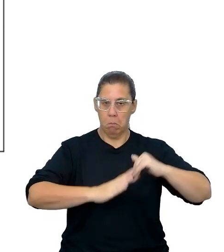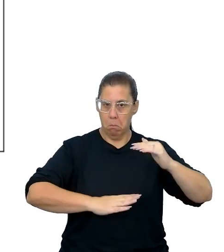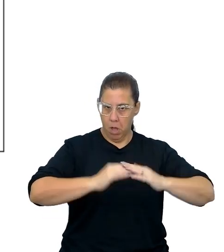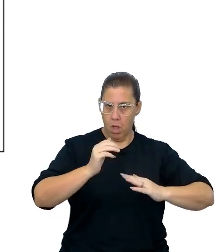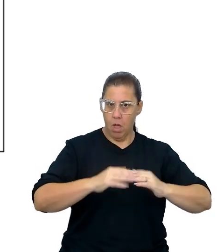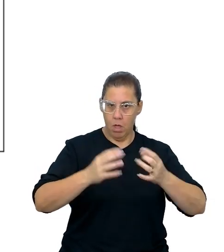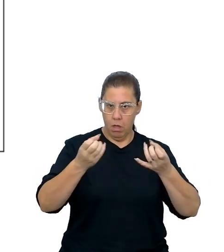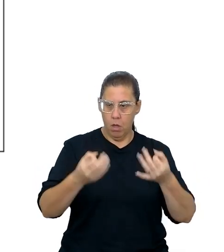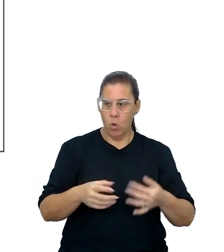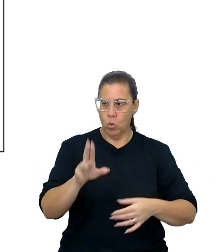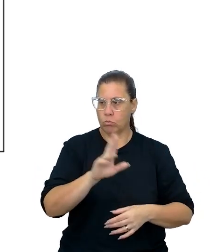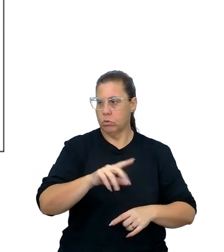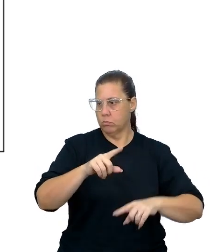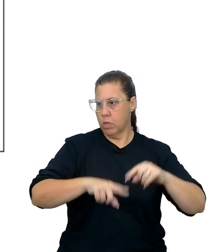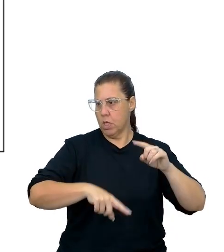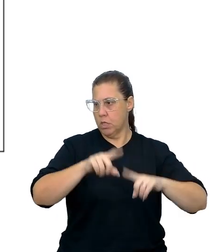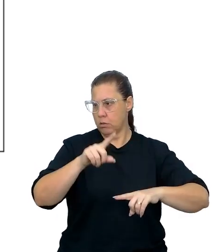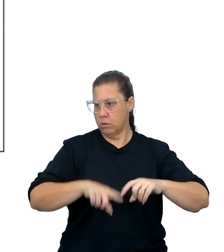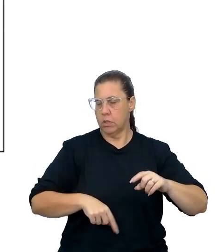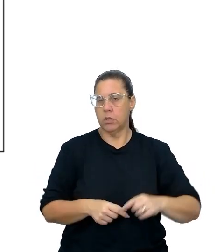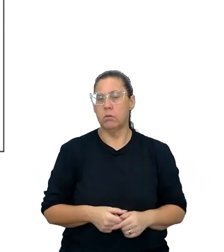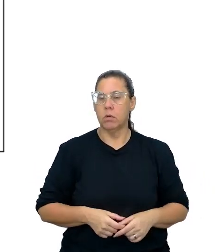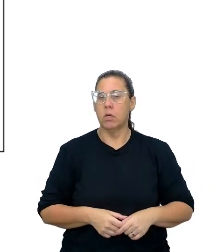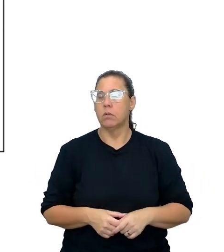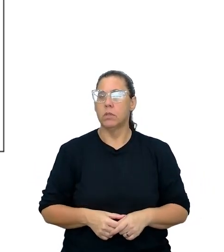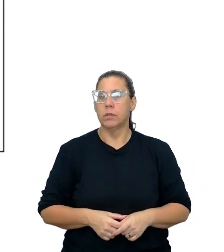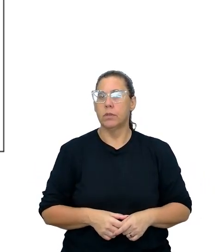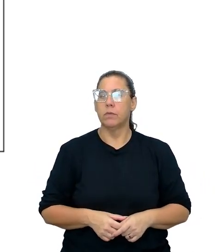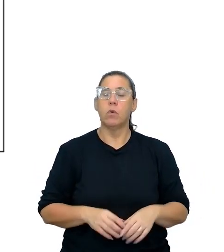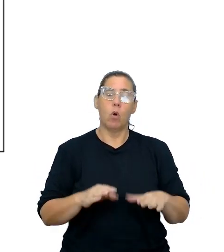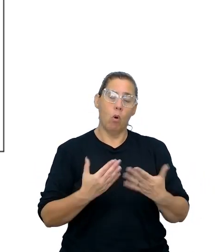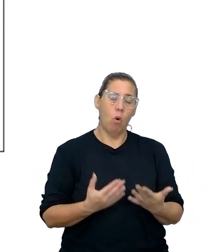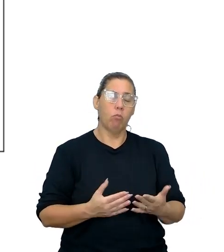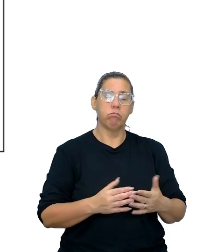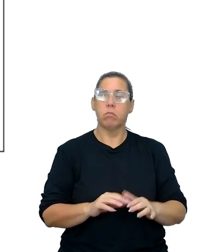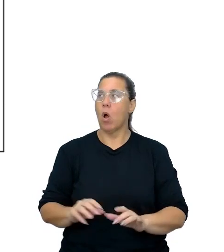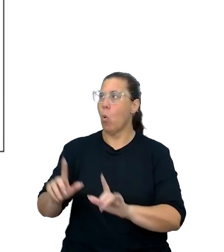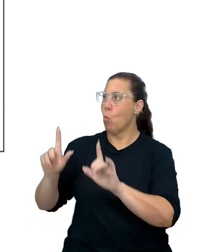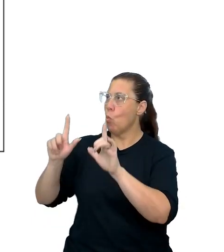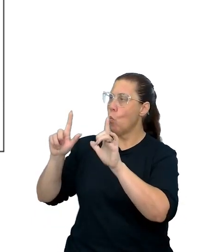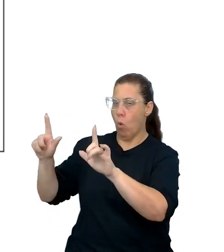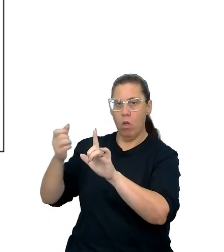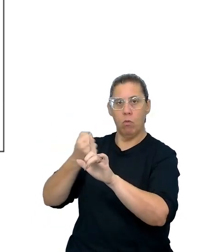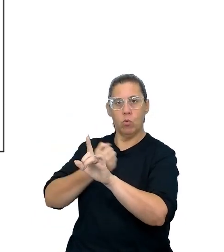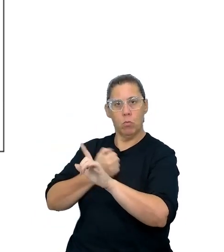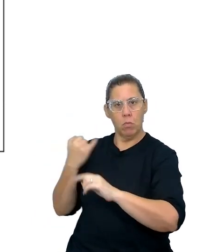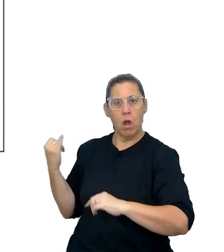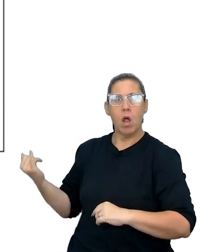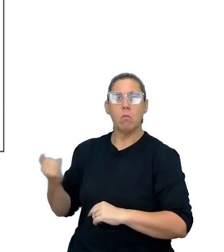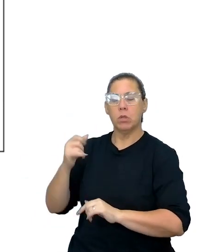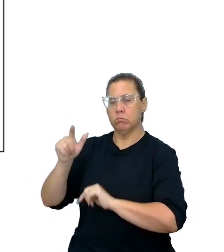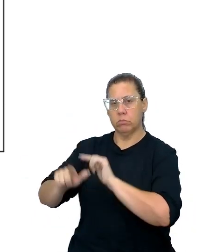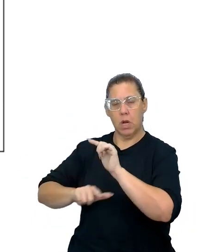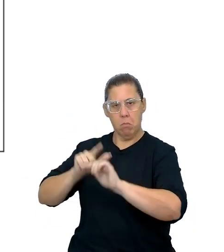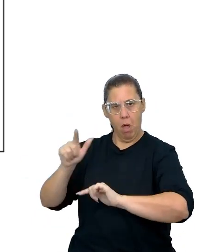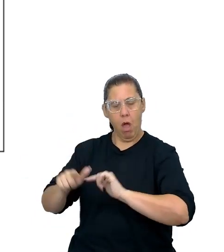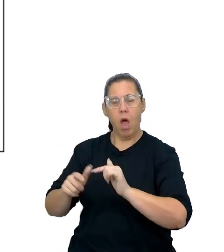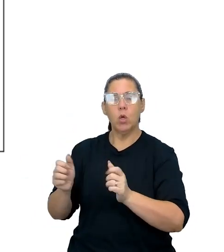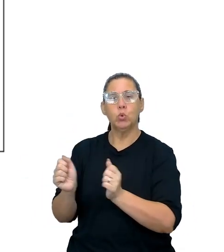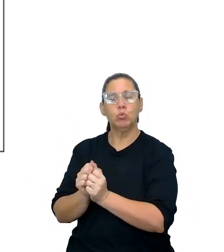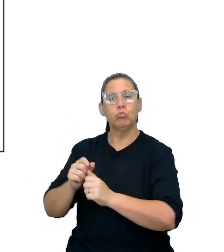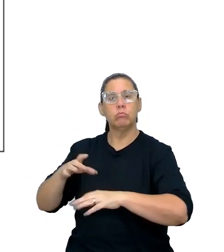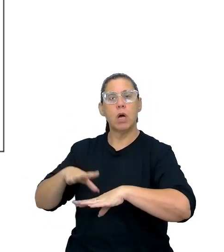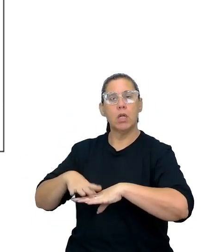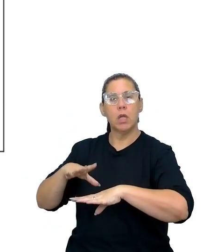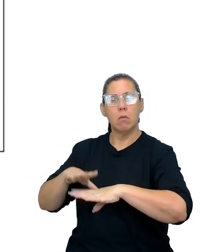né, do uso dos materiais manipuláveis, né, o quadro numérico, que ele é fundamental para o trabalho aí com a